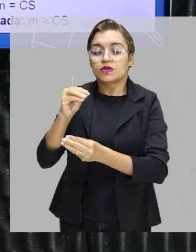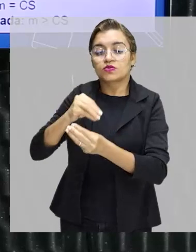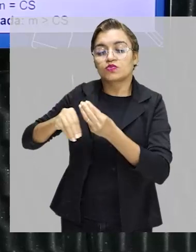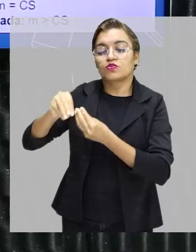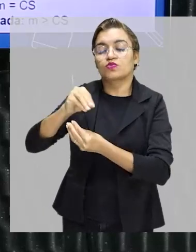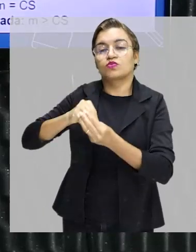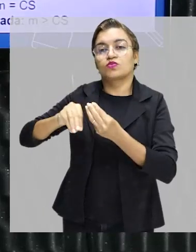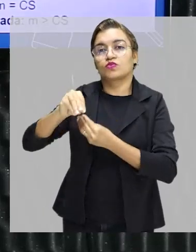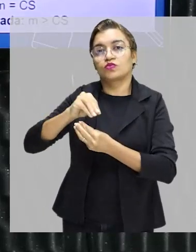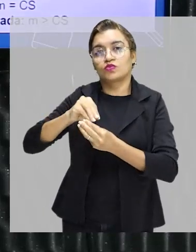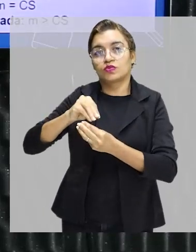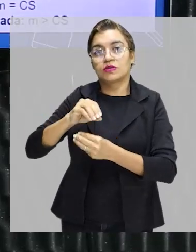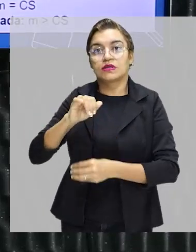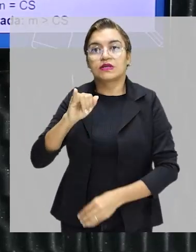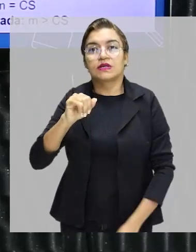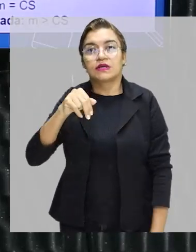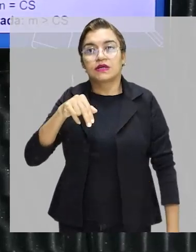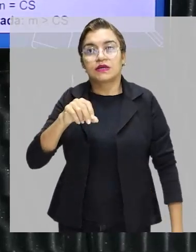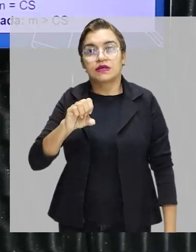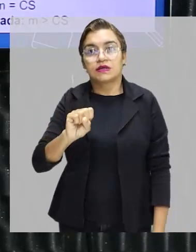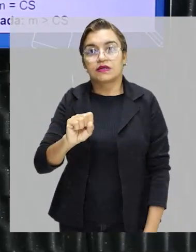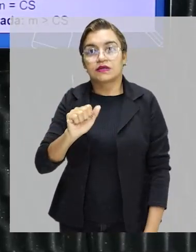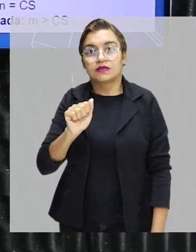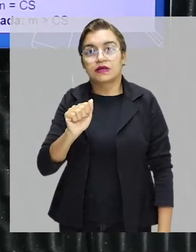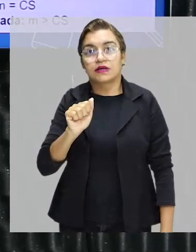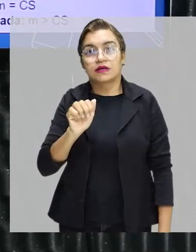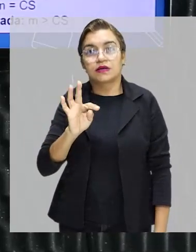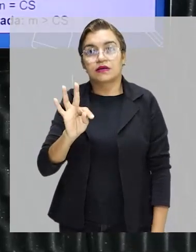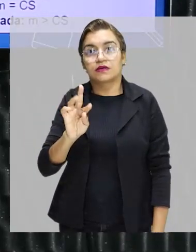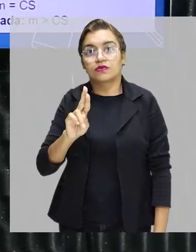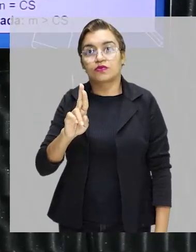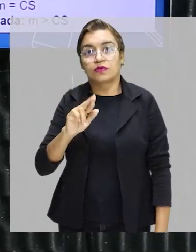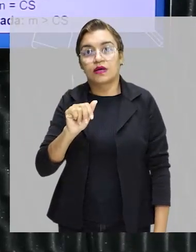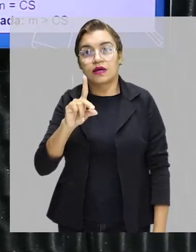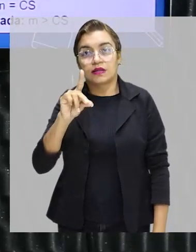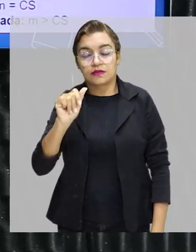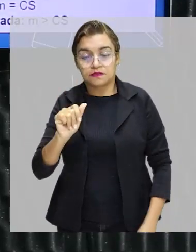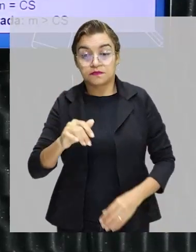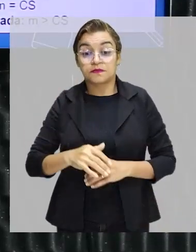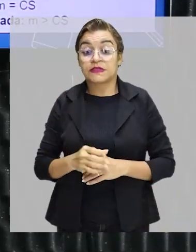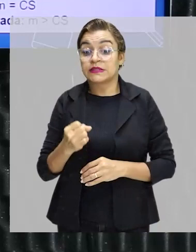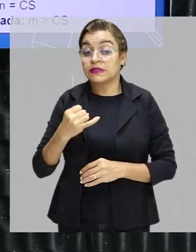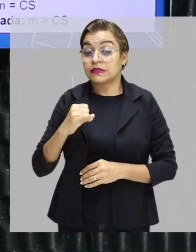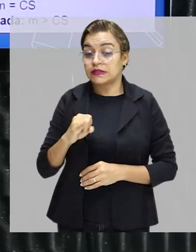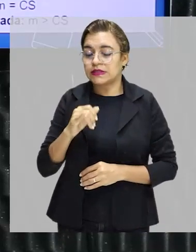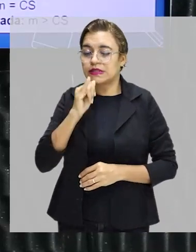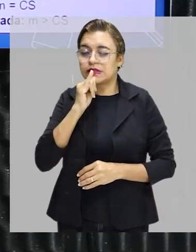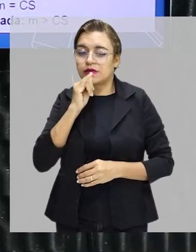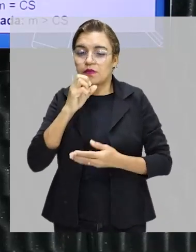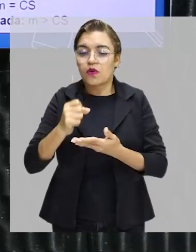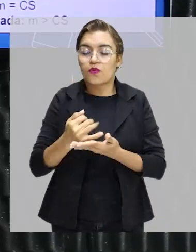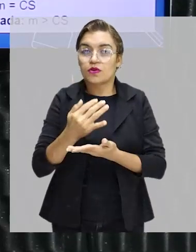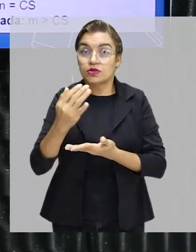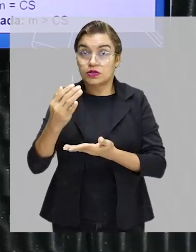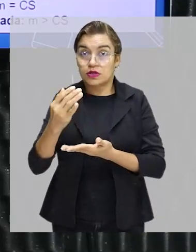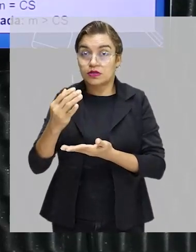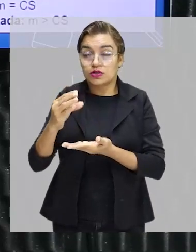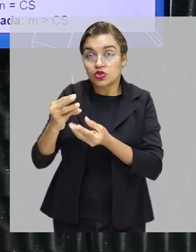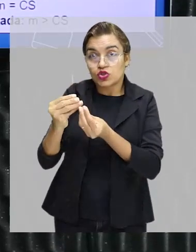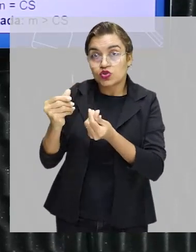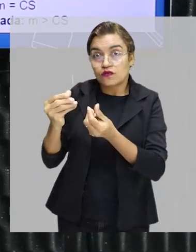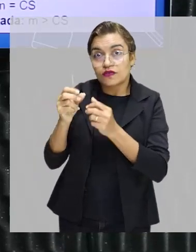só, insaturada, ok? Se a quantidade dissolvida for igual, numericamente